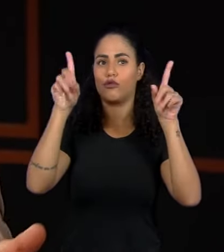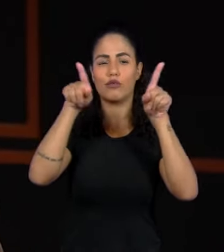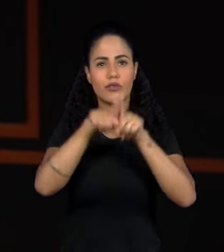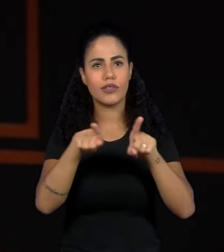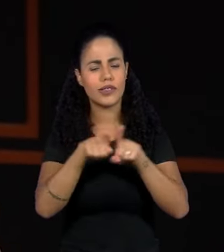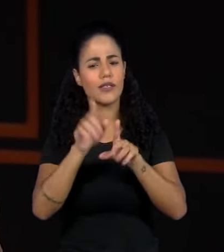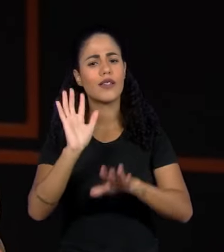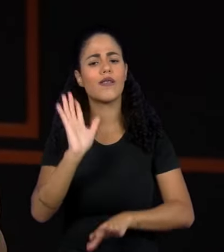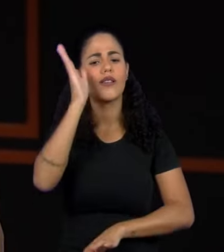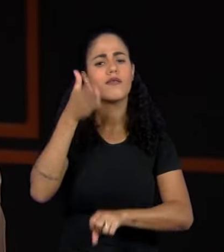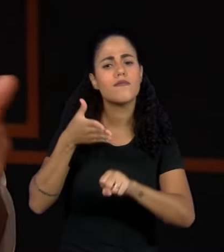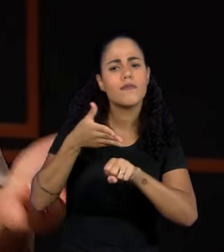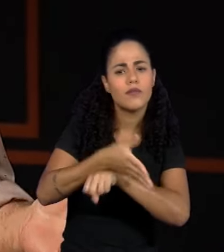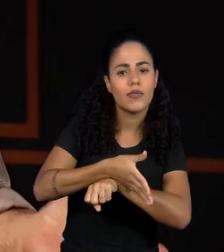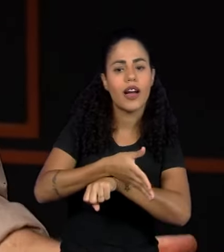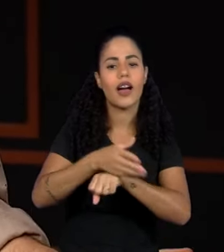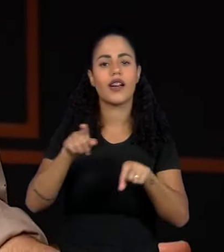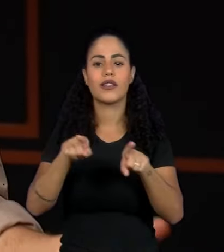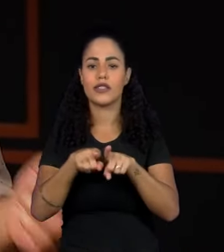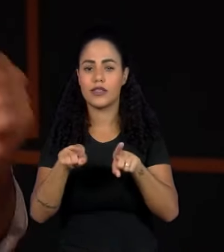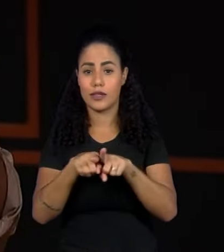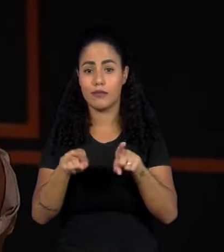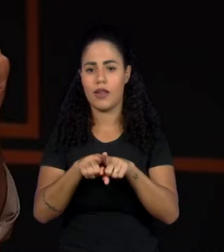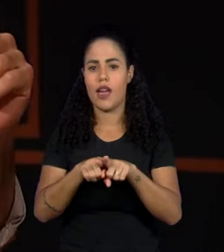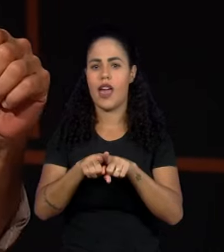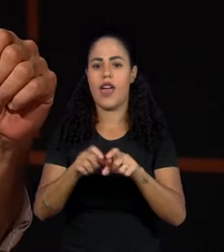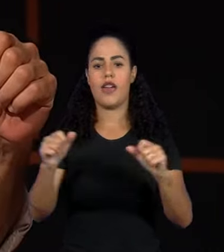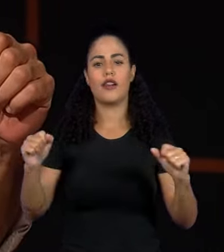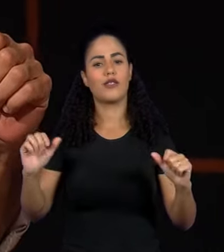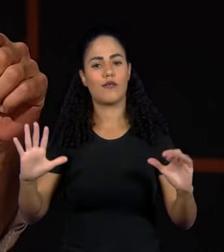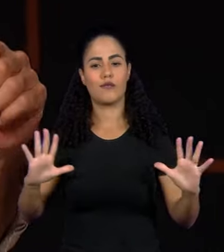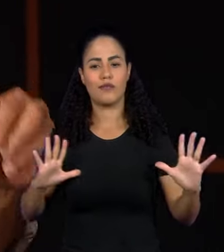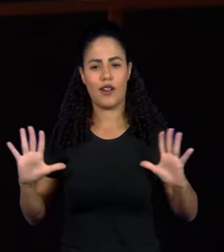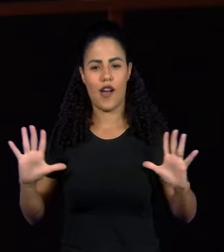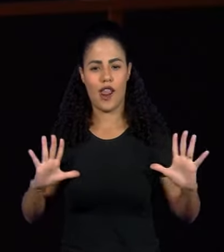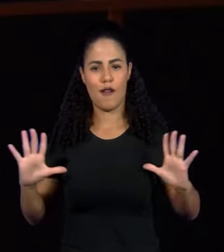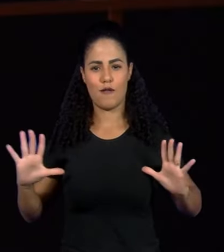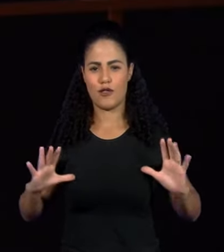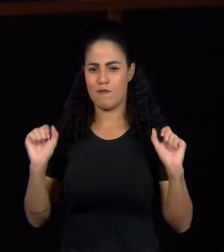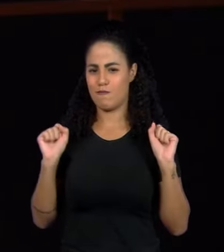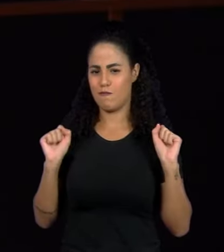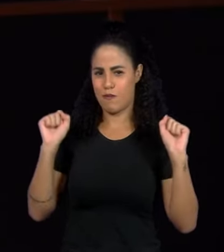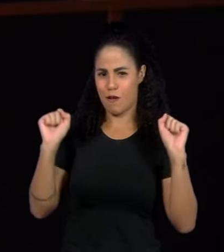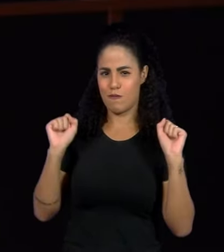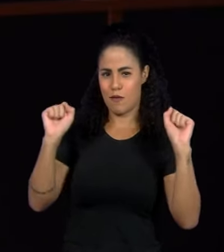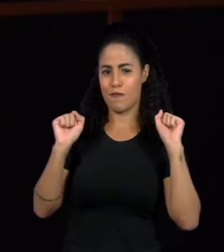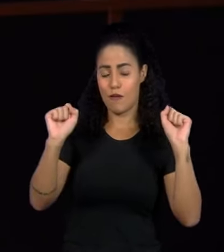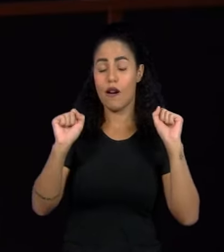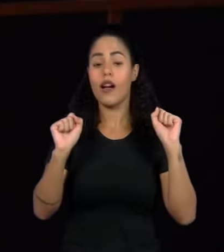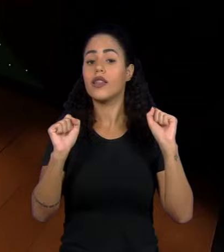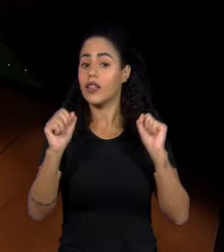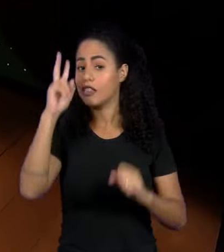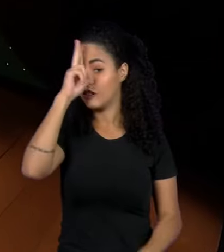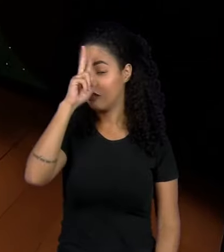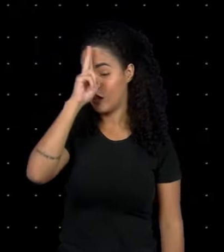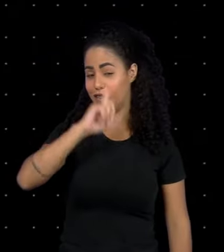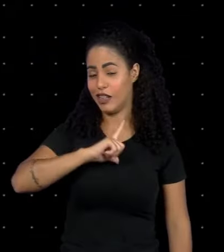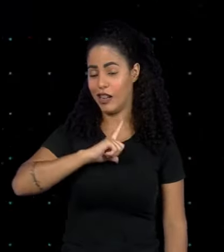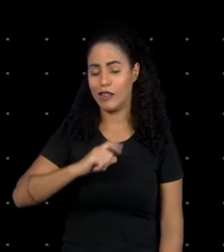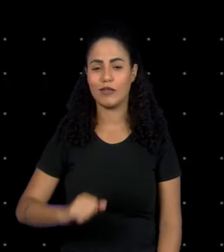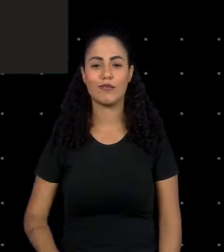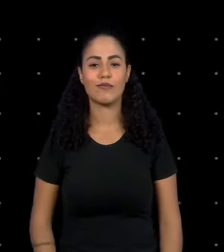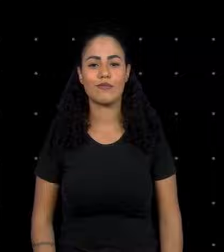deu a participação deles no Hollywood Rock de 1985. Boas histórias aí pra gente ver.